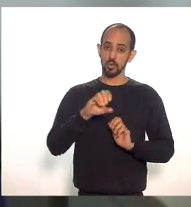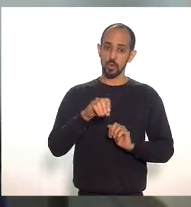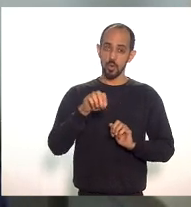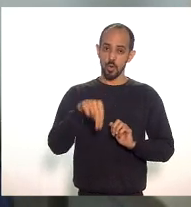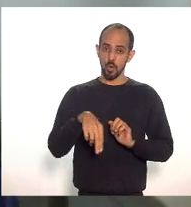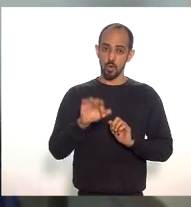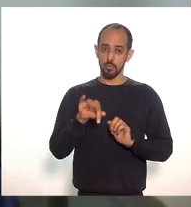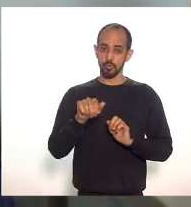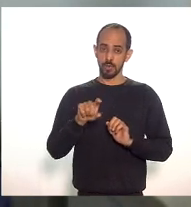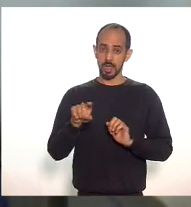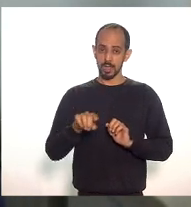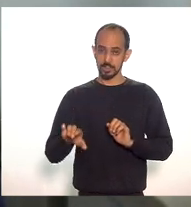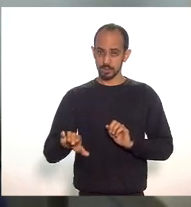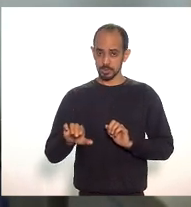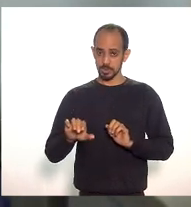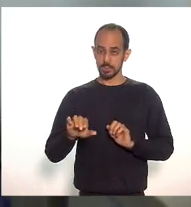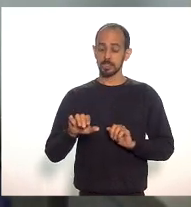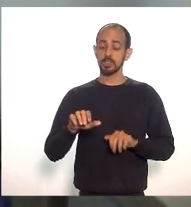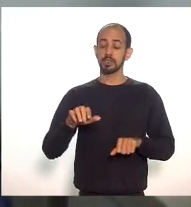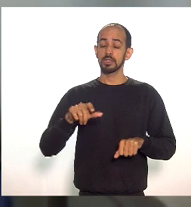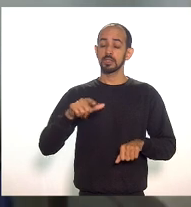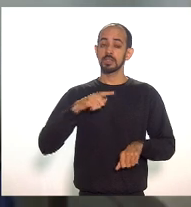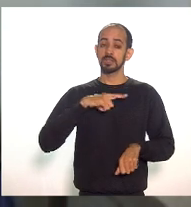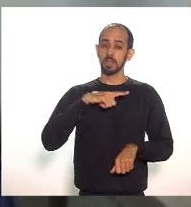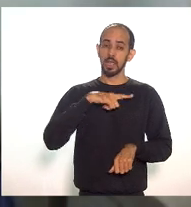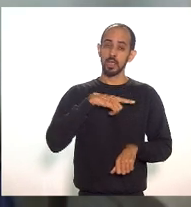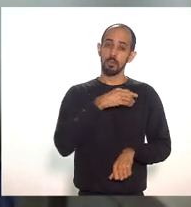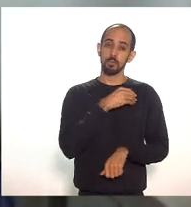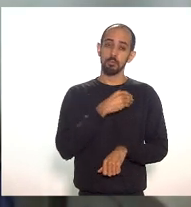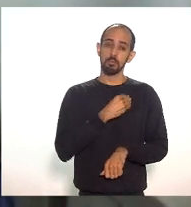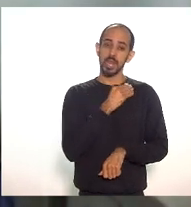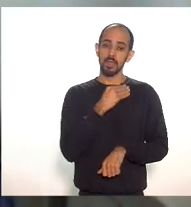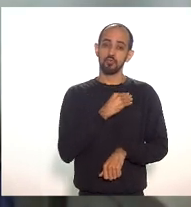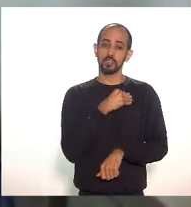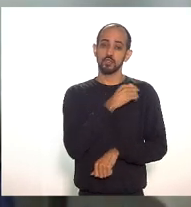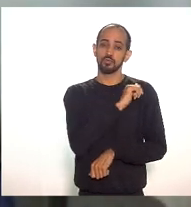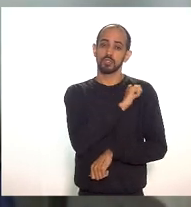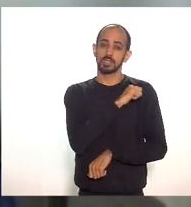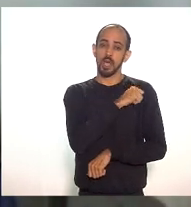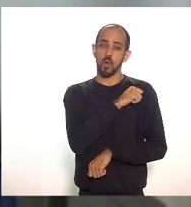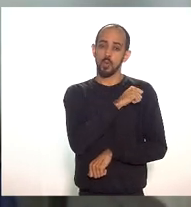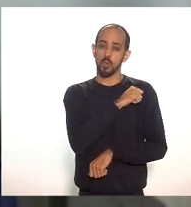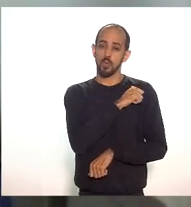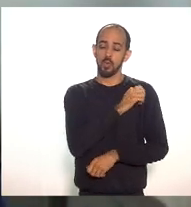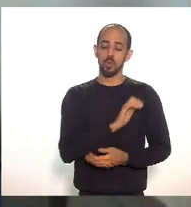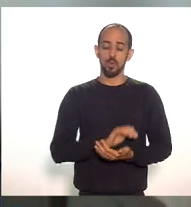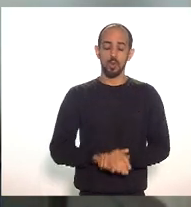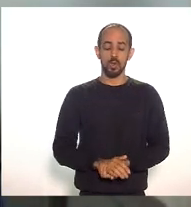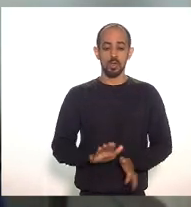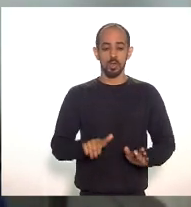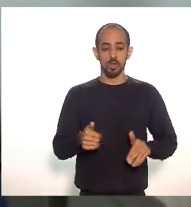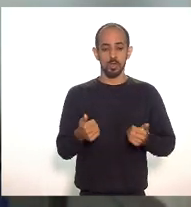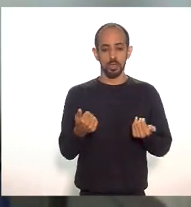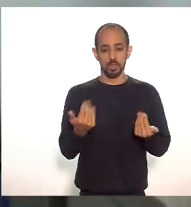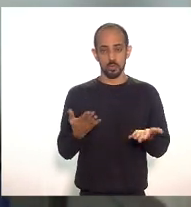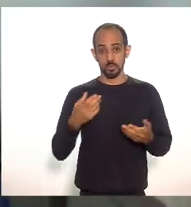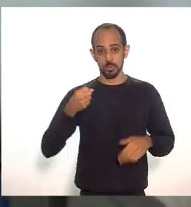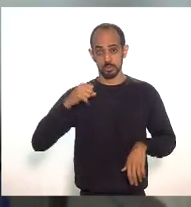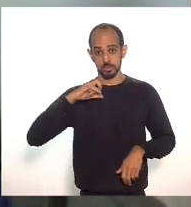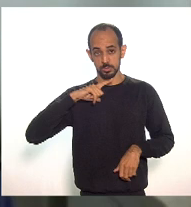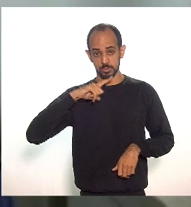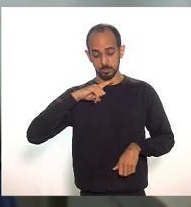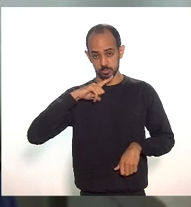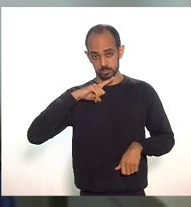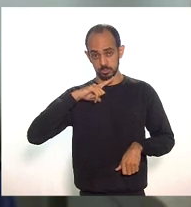o o que tinha um benefício fiscal não precisamos ver se tiver